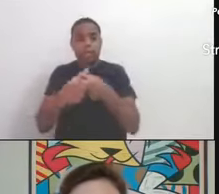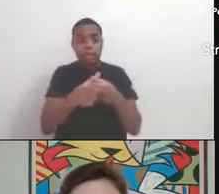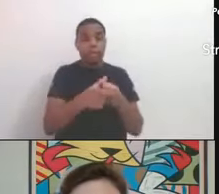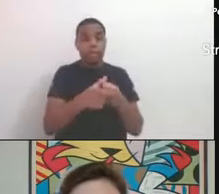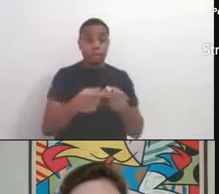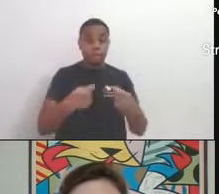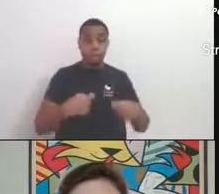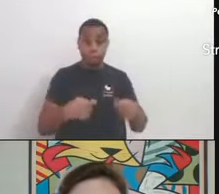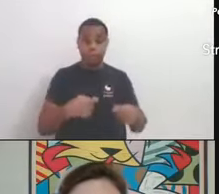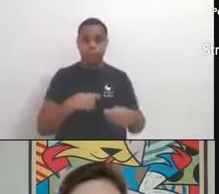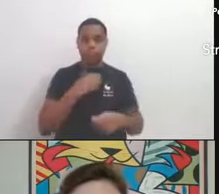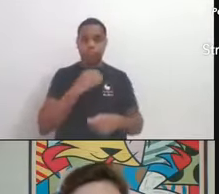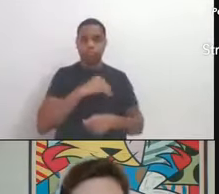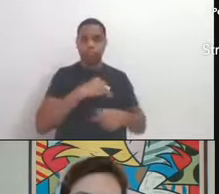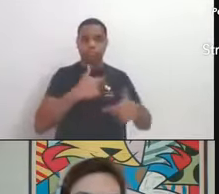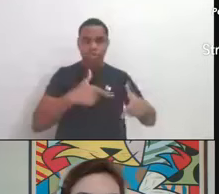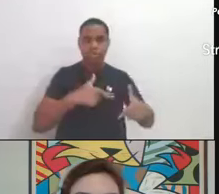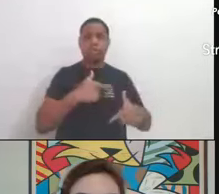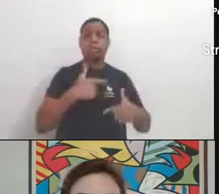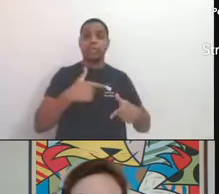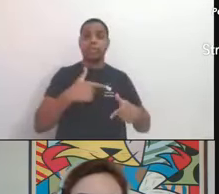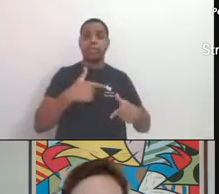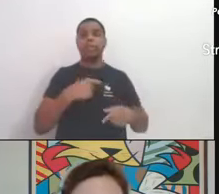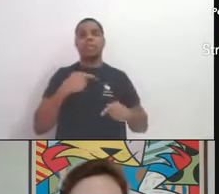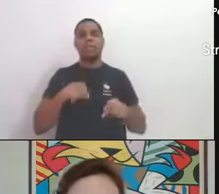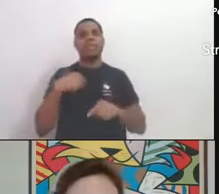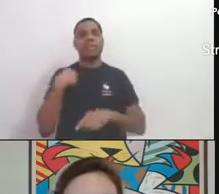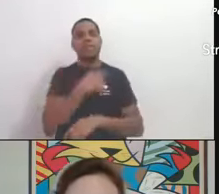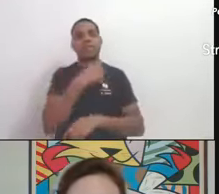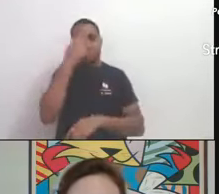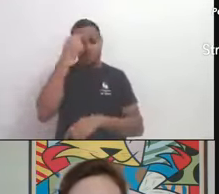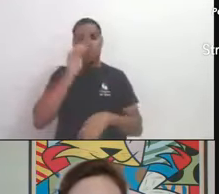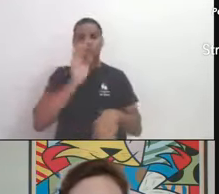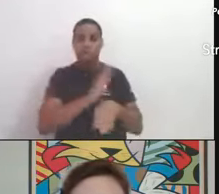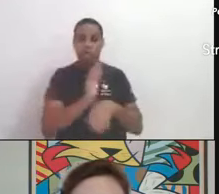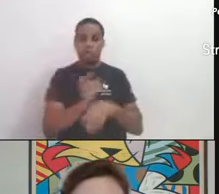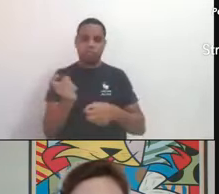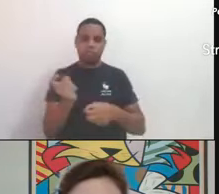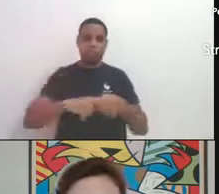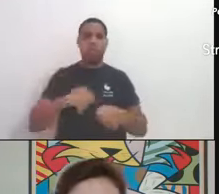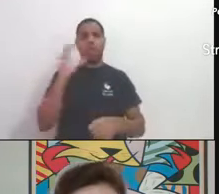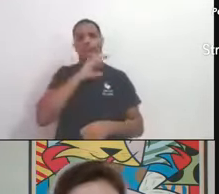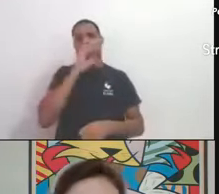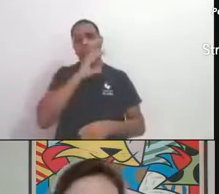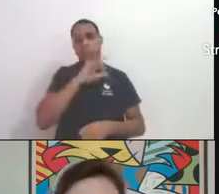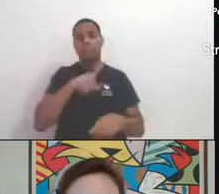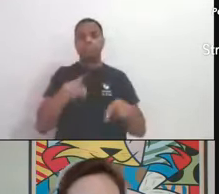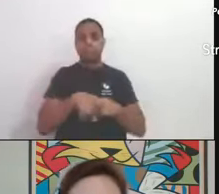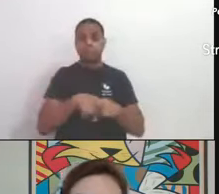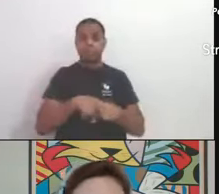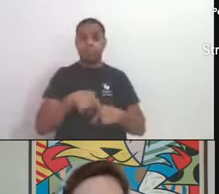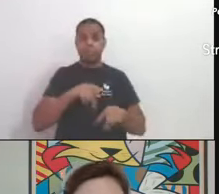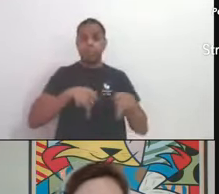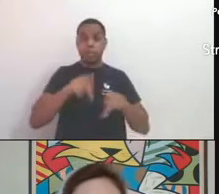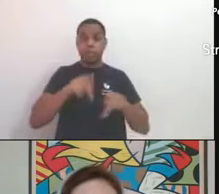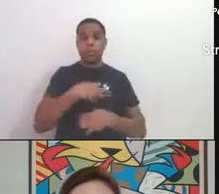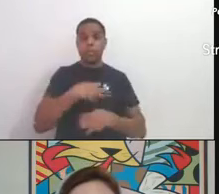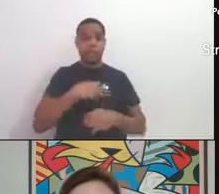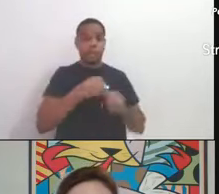precisam dessa renda, eu acho que a gente também pode ajudar a fazer essa retomada mais rápida e fazer com que esse público sinta